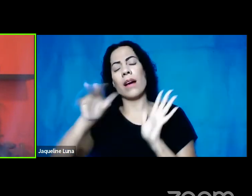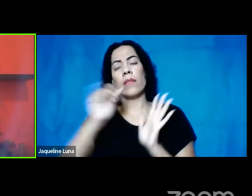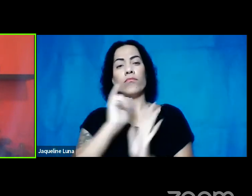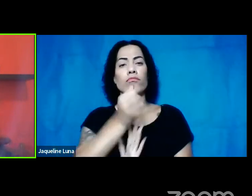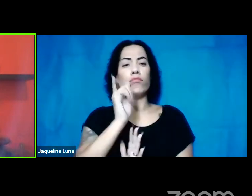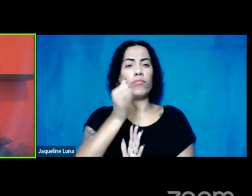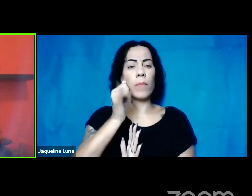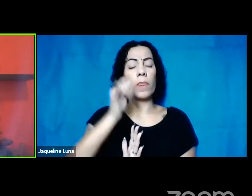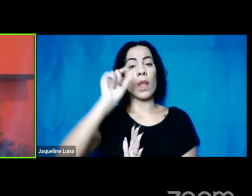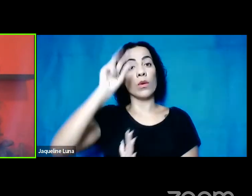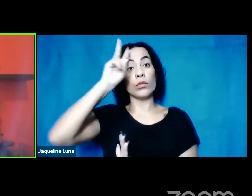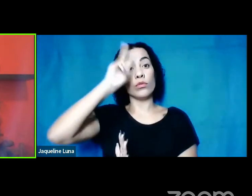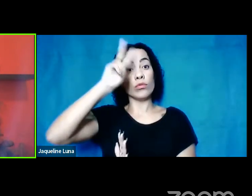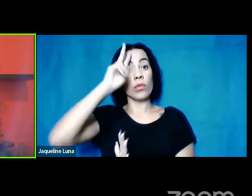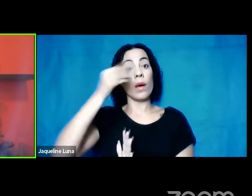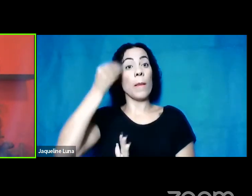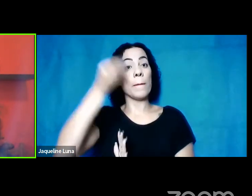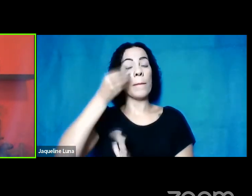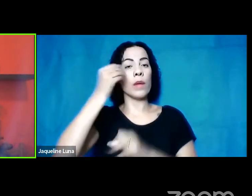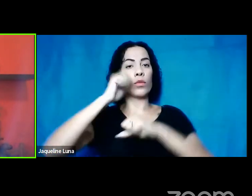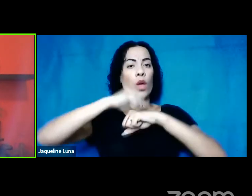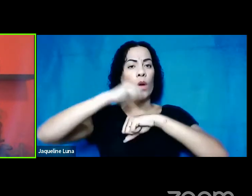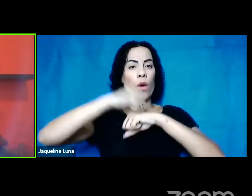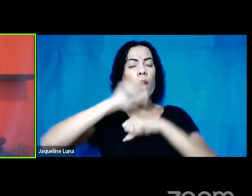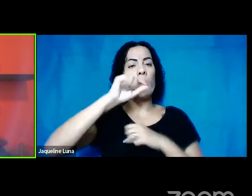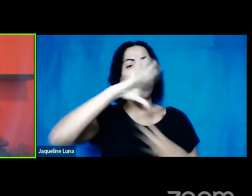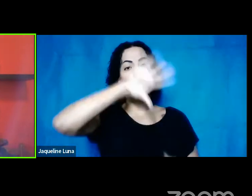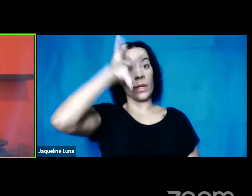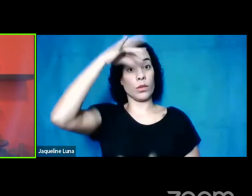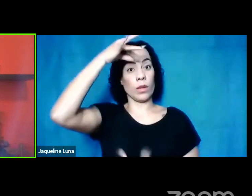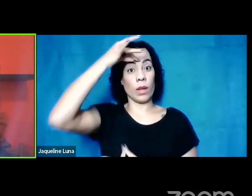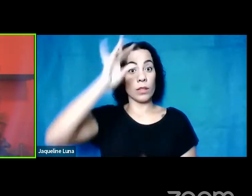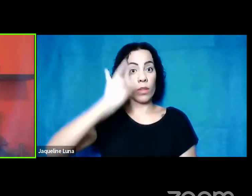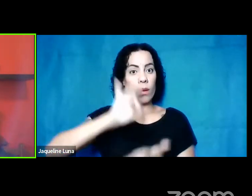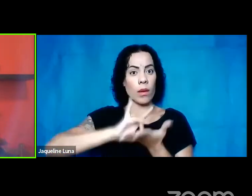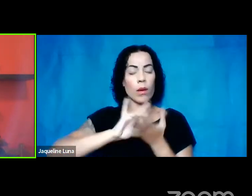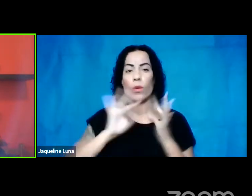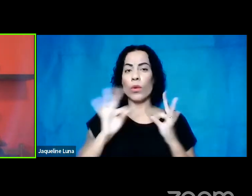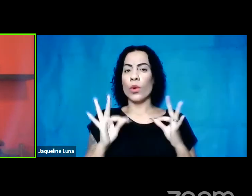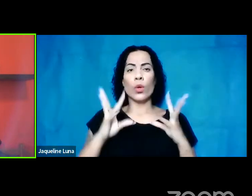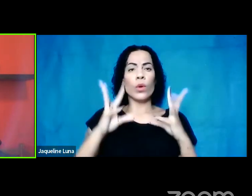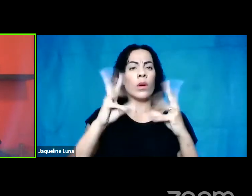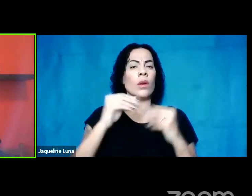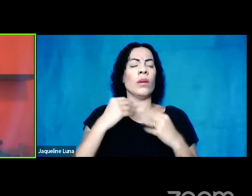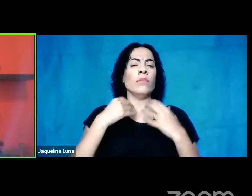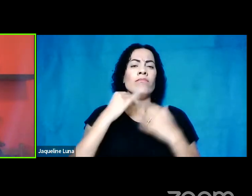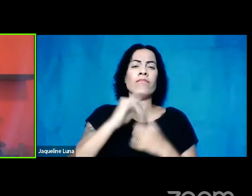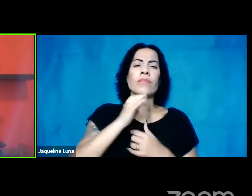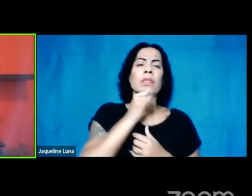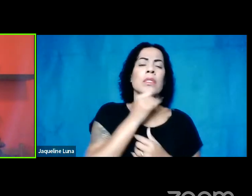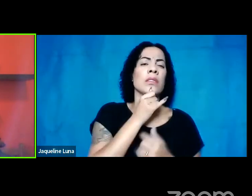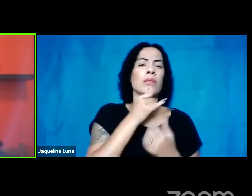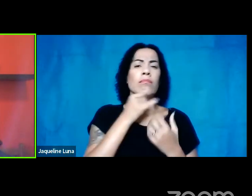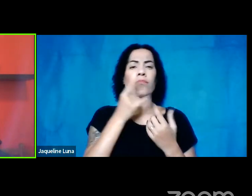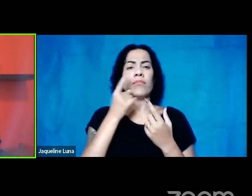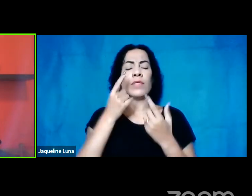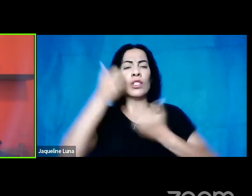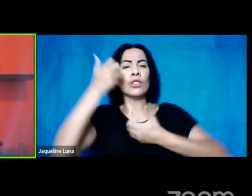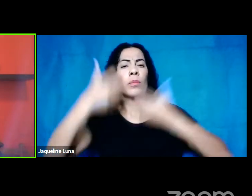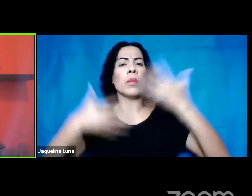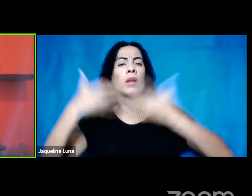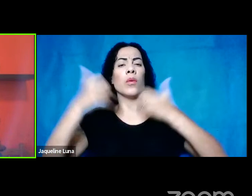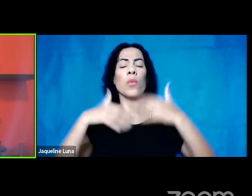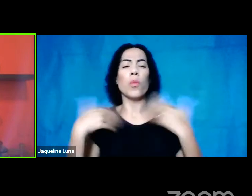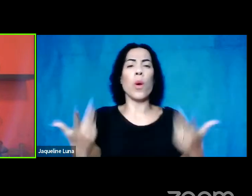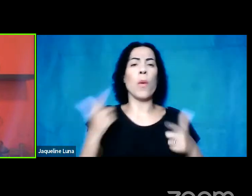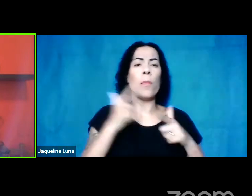partem da história, da experiência concreta de um personagem real, todas elas lamentando aquilo, explicando qual era o problema